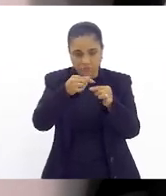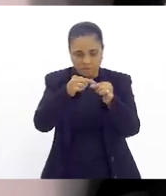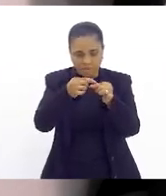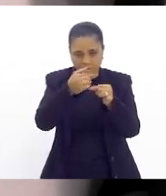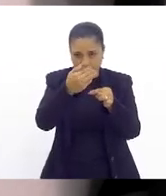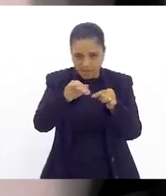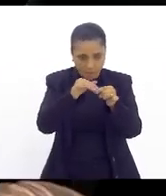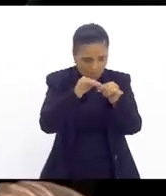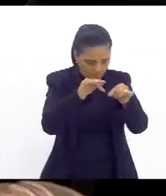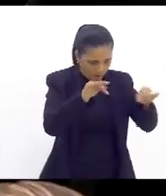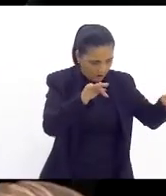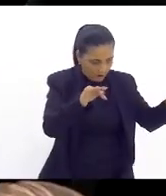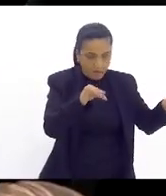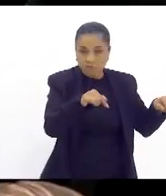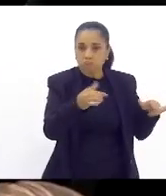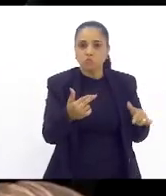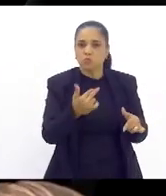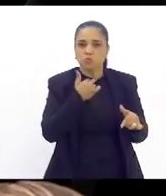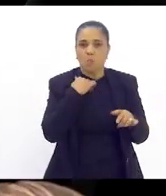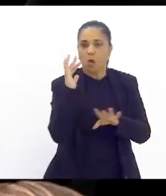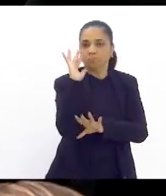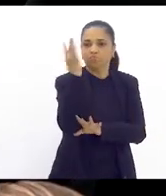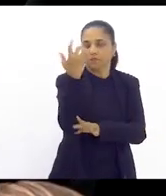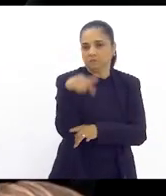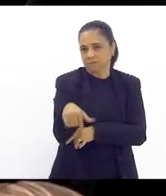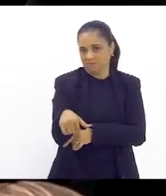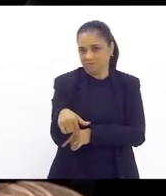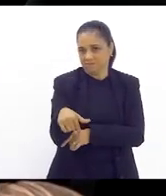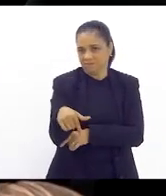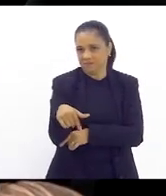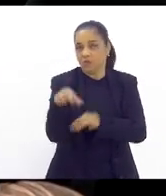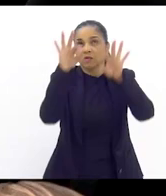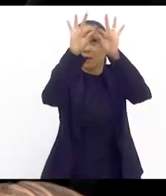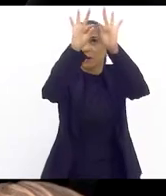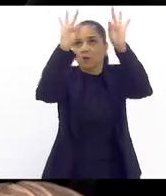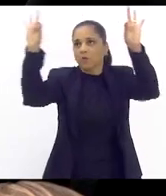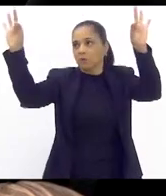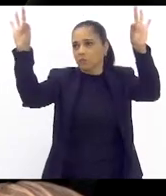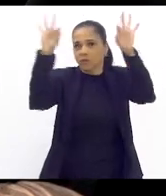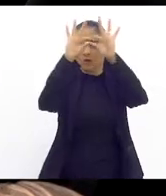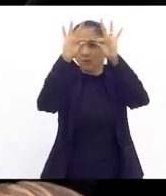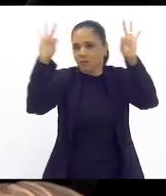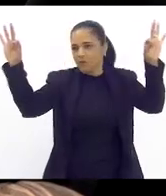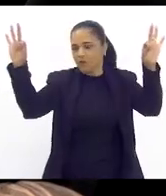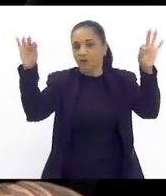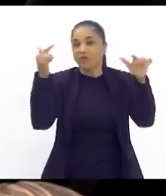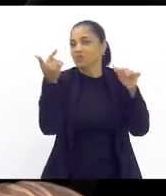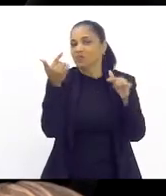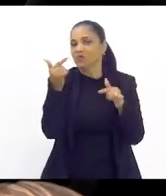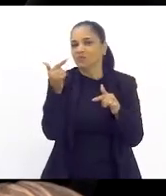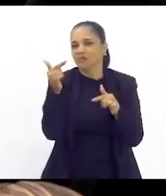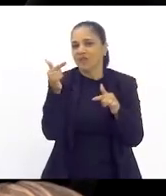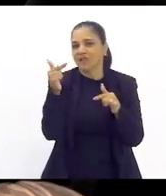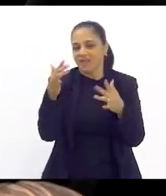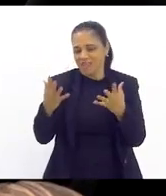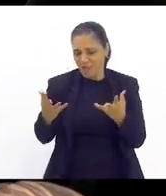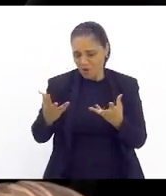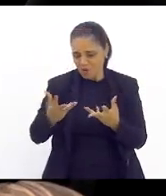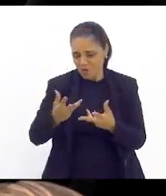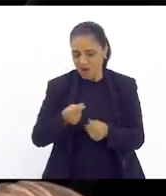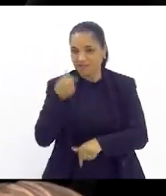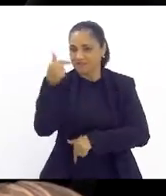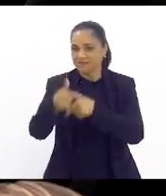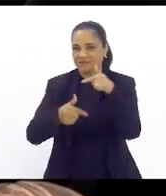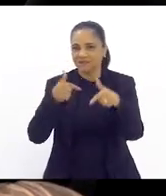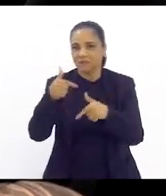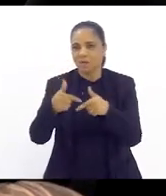a interferência da do Vegetal na rede aérea ele não acontece e a qualidade da prestação de serviço é preservada não